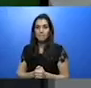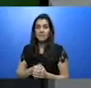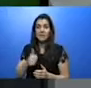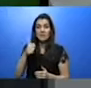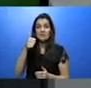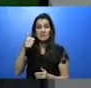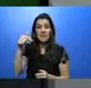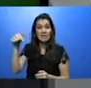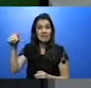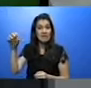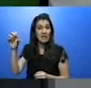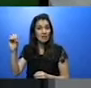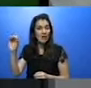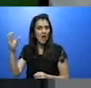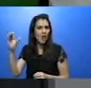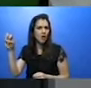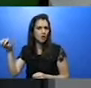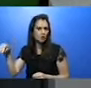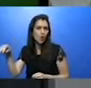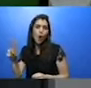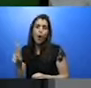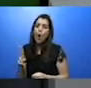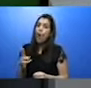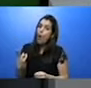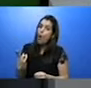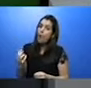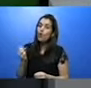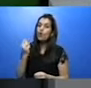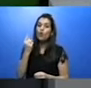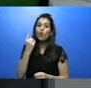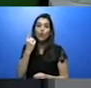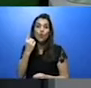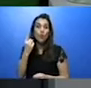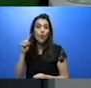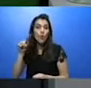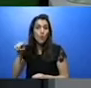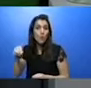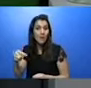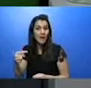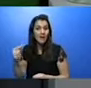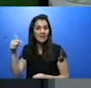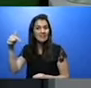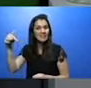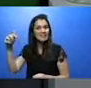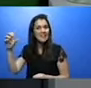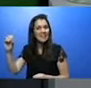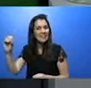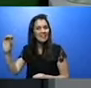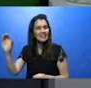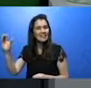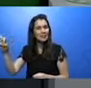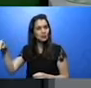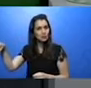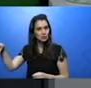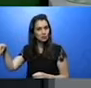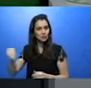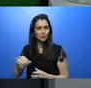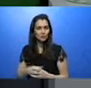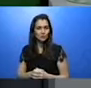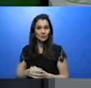170 centímetros ou 1 metro, né? Que foi aqui, ó, na minha corda. E 70 centímetros